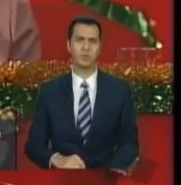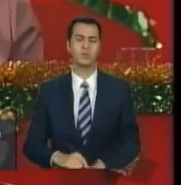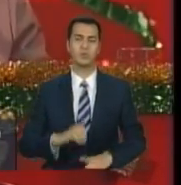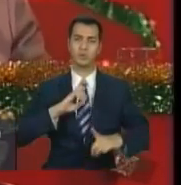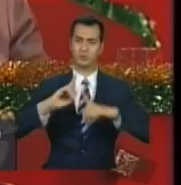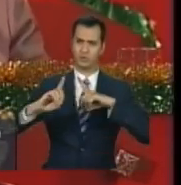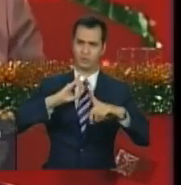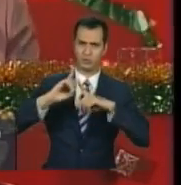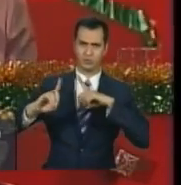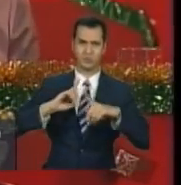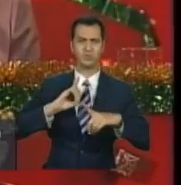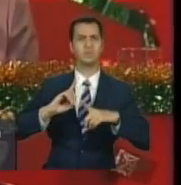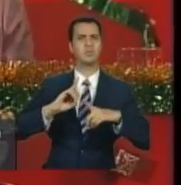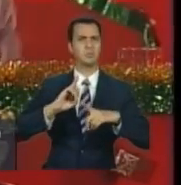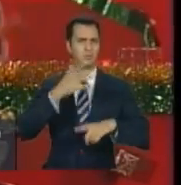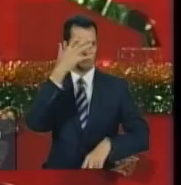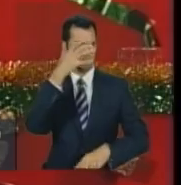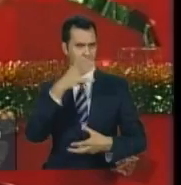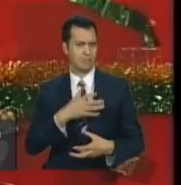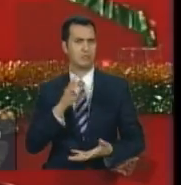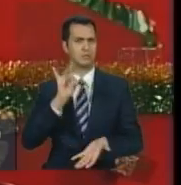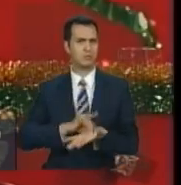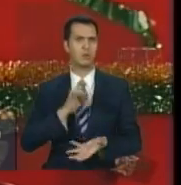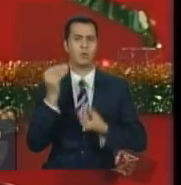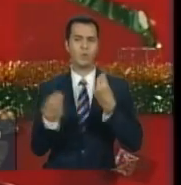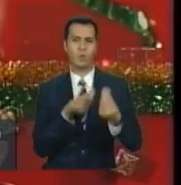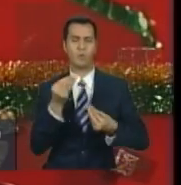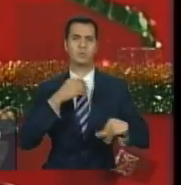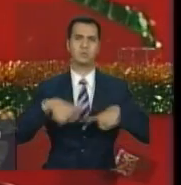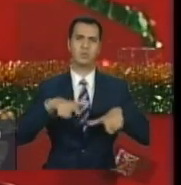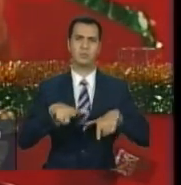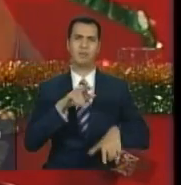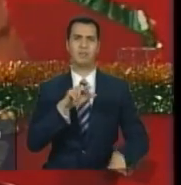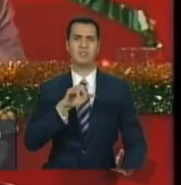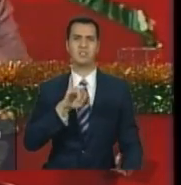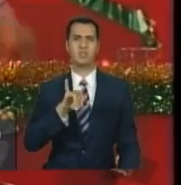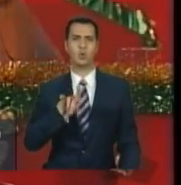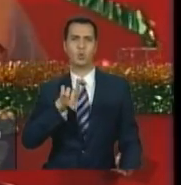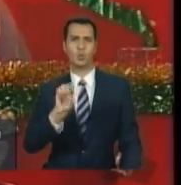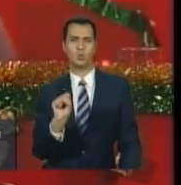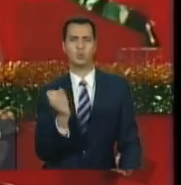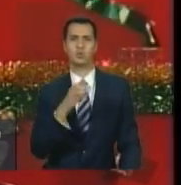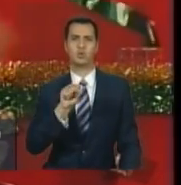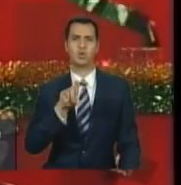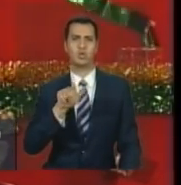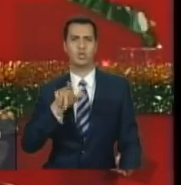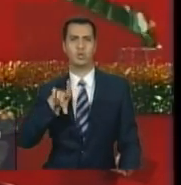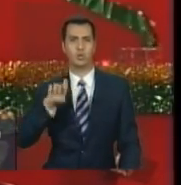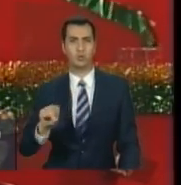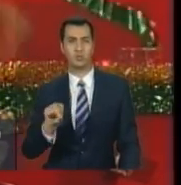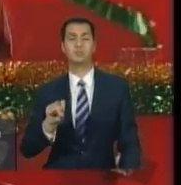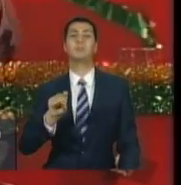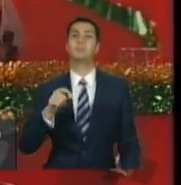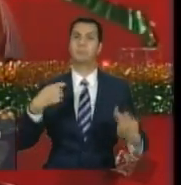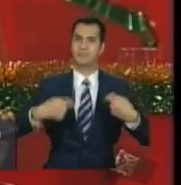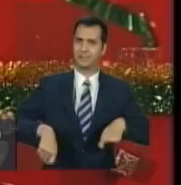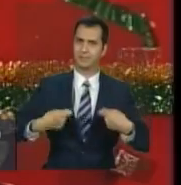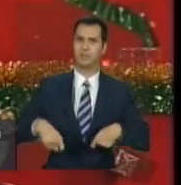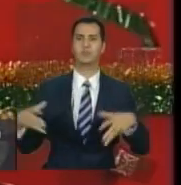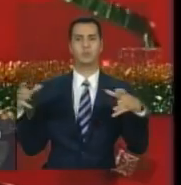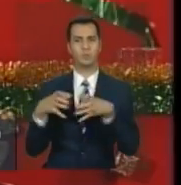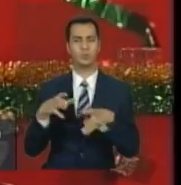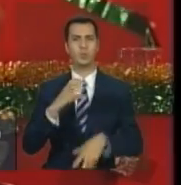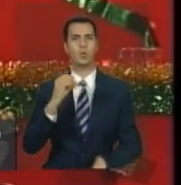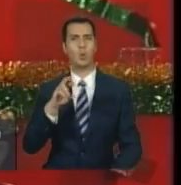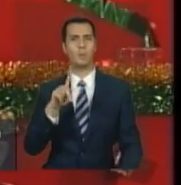discussão séria no Brasil sobre resíduos sólidos, passa por cooperativa de catadores,